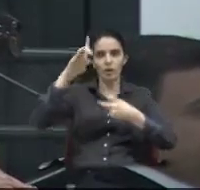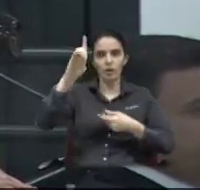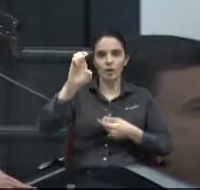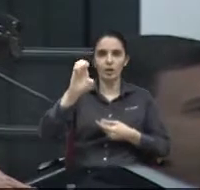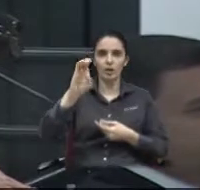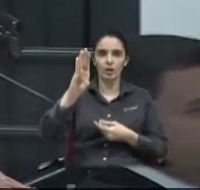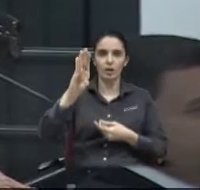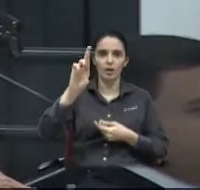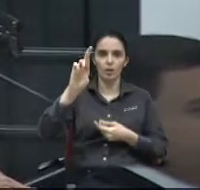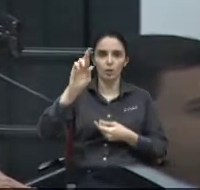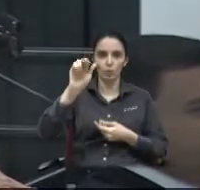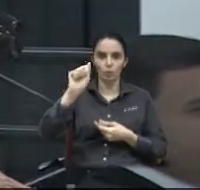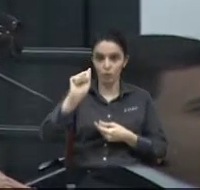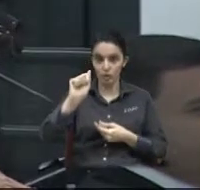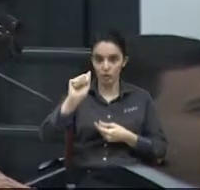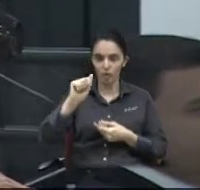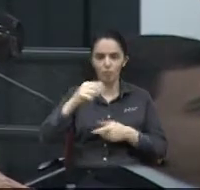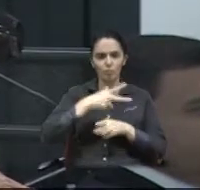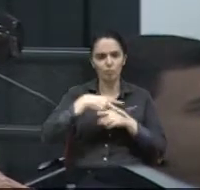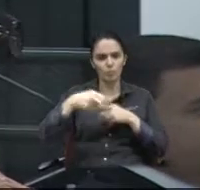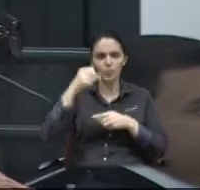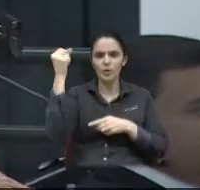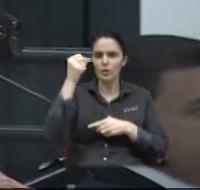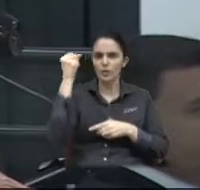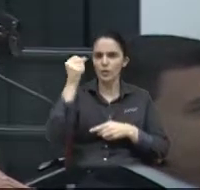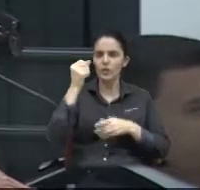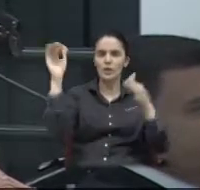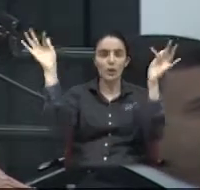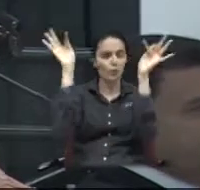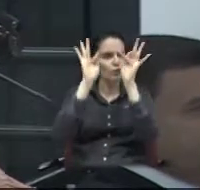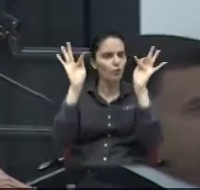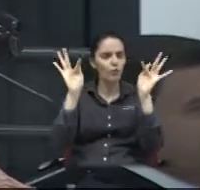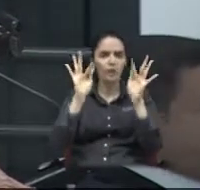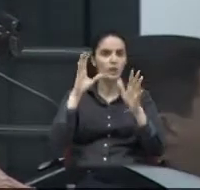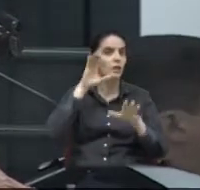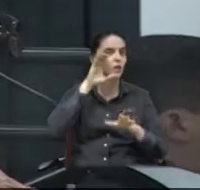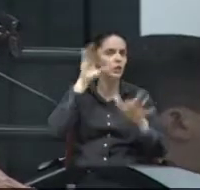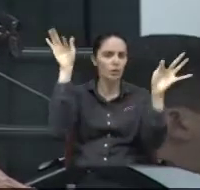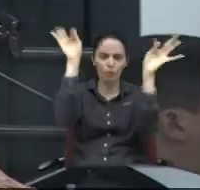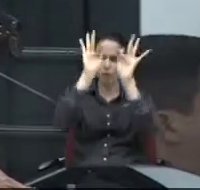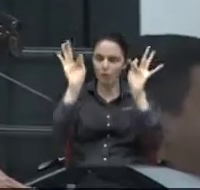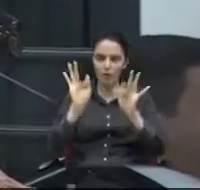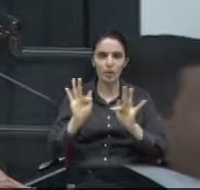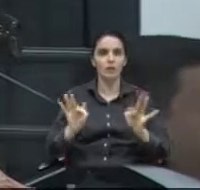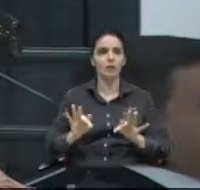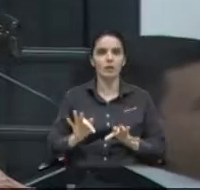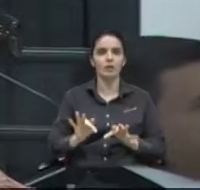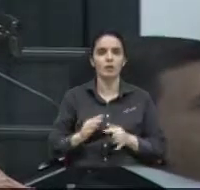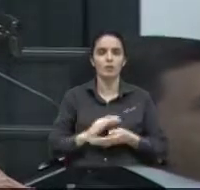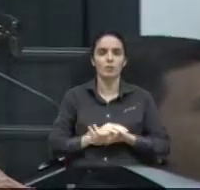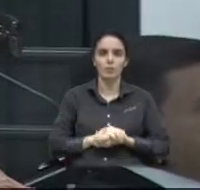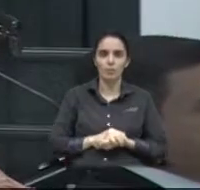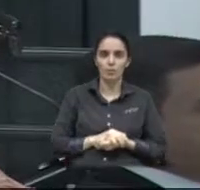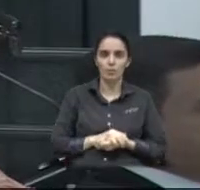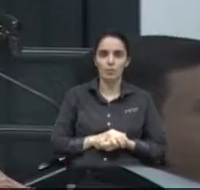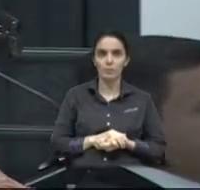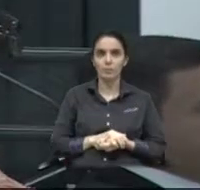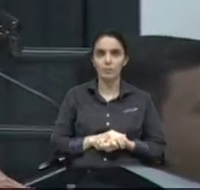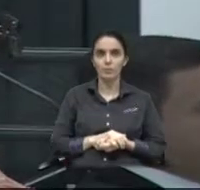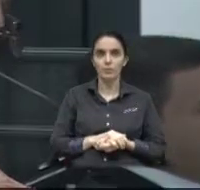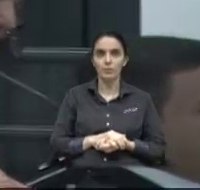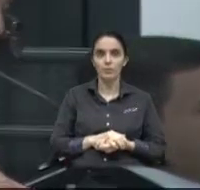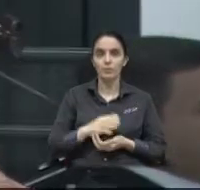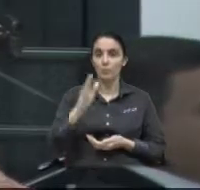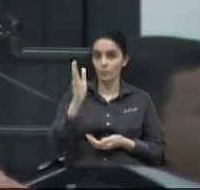conquista estou muito feliz por vocês estarem aqui e eu digo que hoje